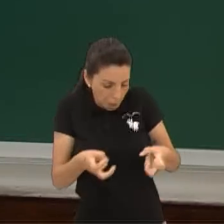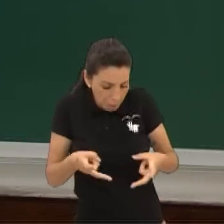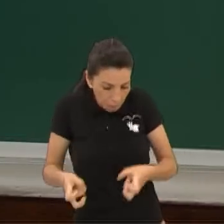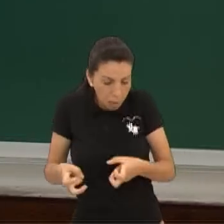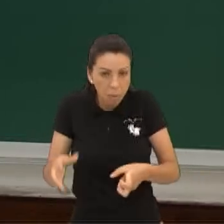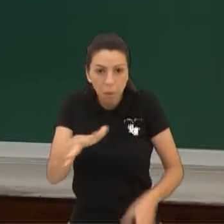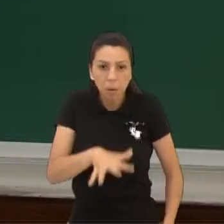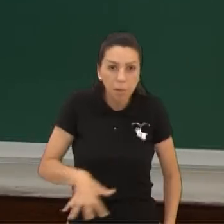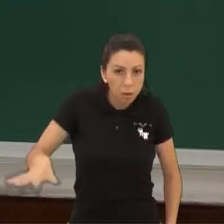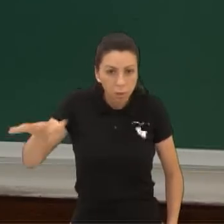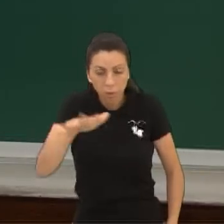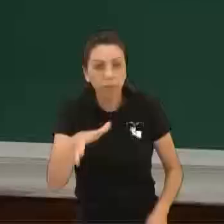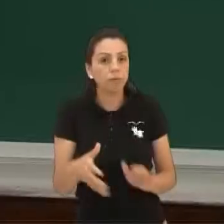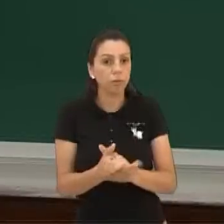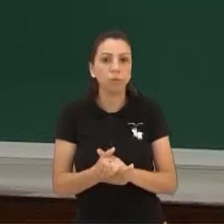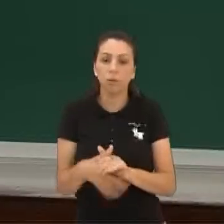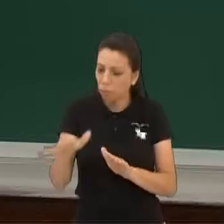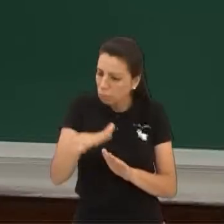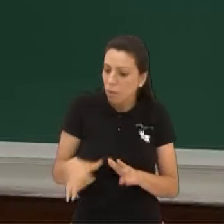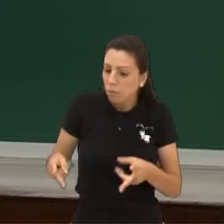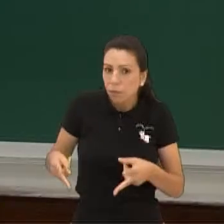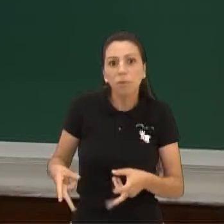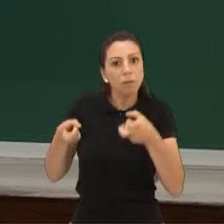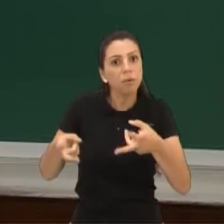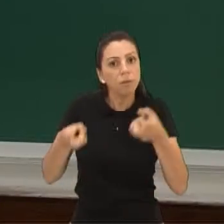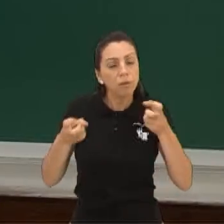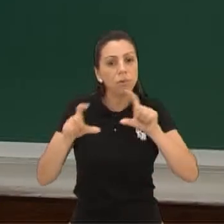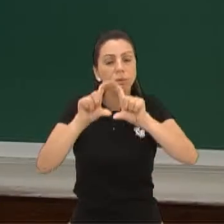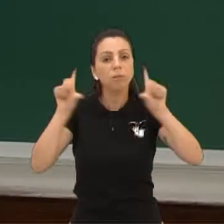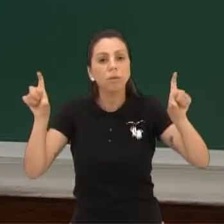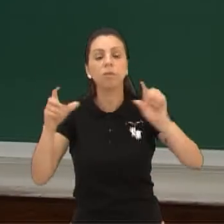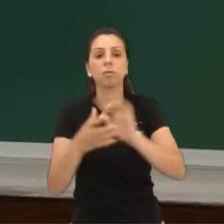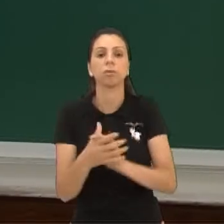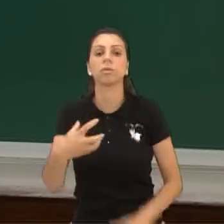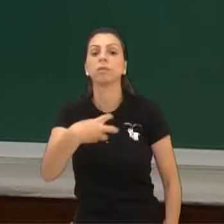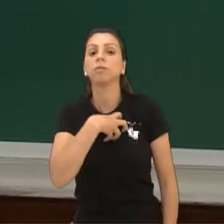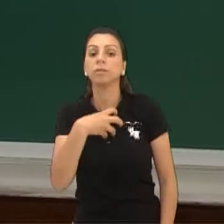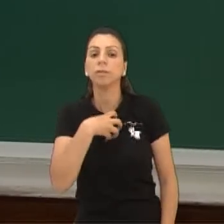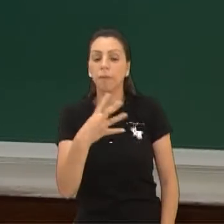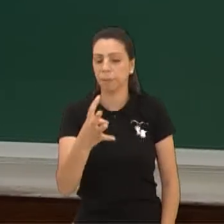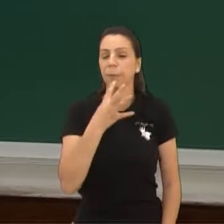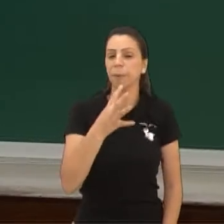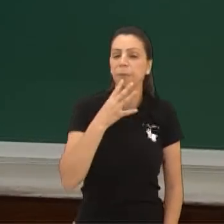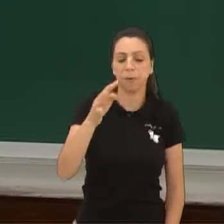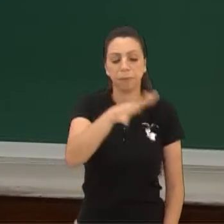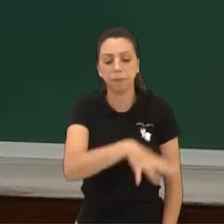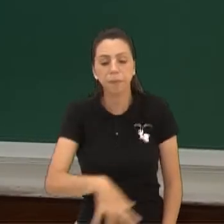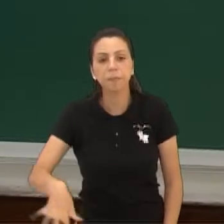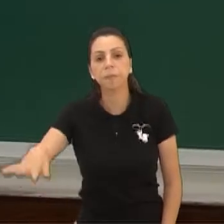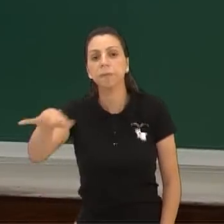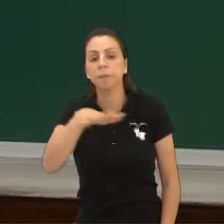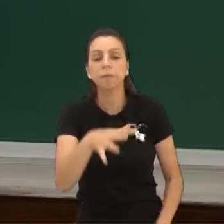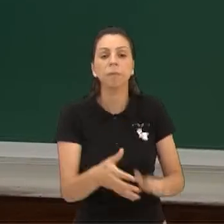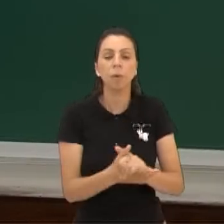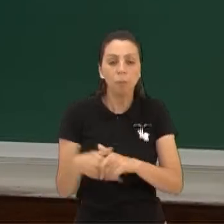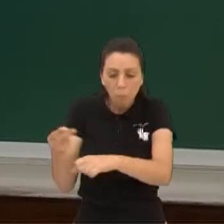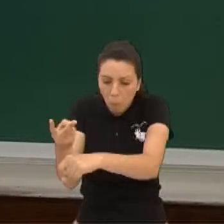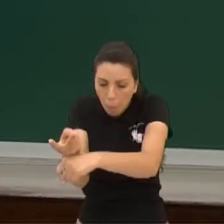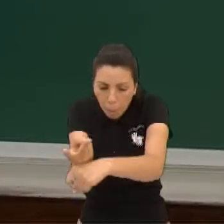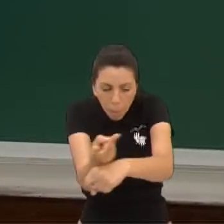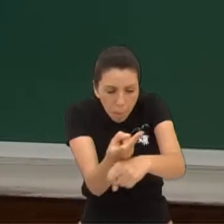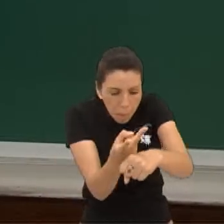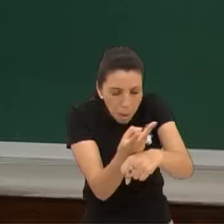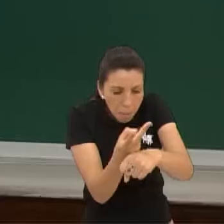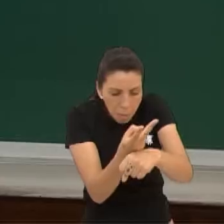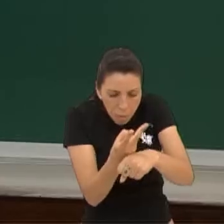exploração ambiental. Vamos explorar o ambiente, explorar no sentido de vamos conhecer o ambiente, vamos atrás lá do ambiente daquilo